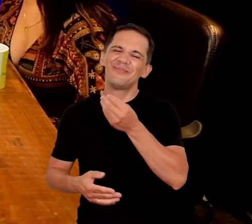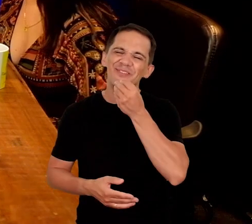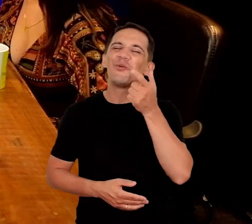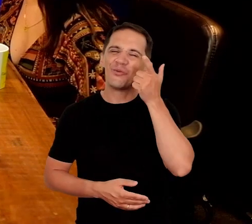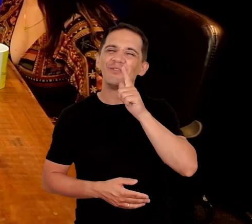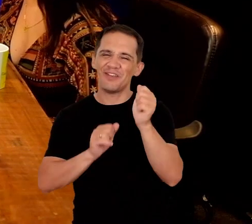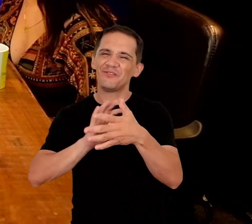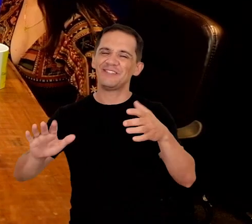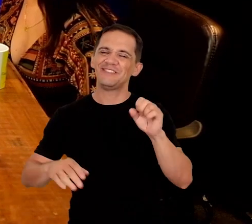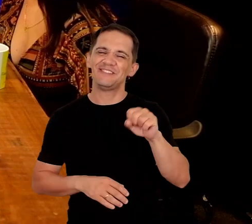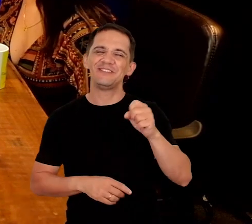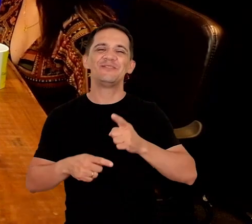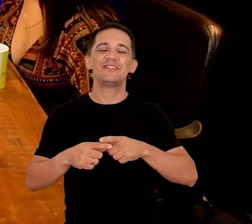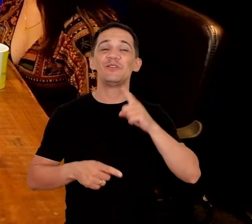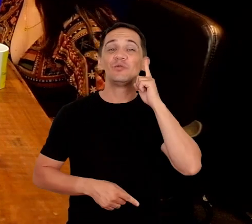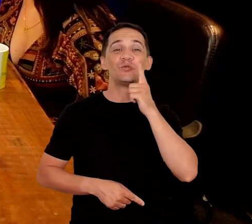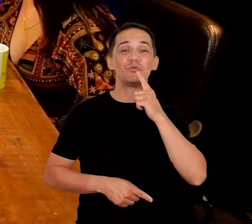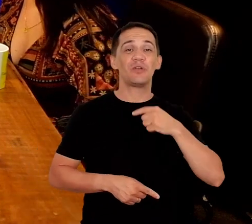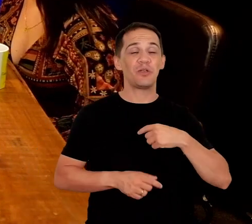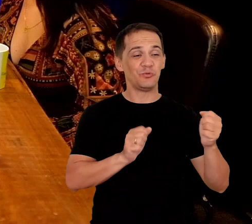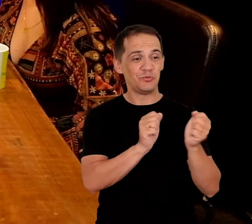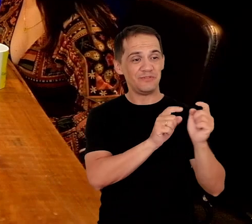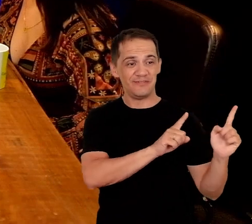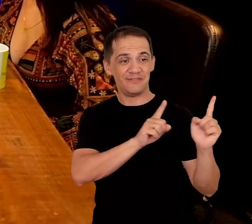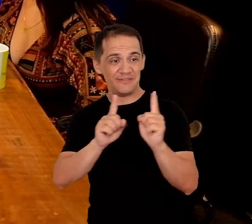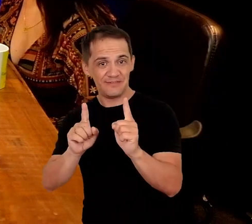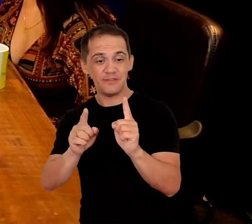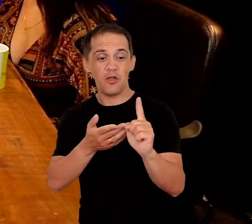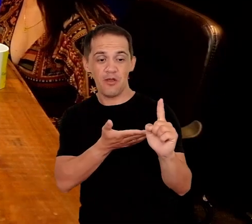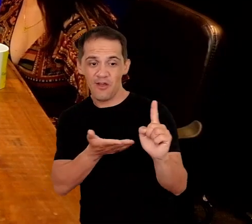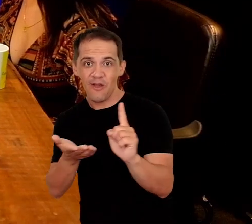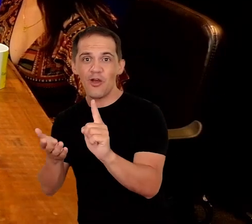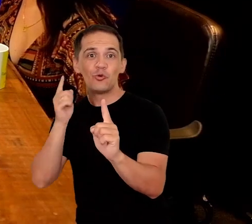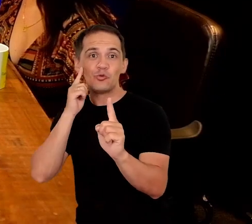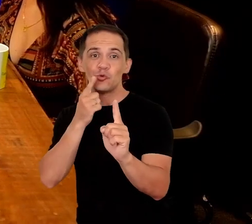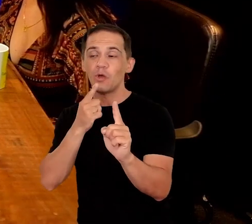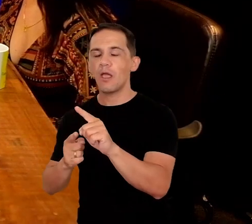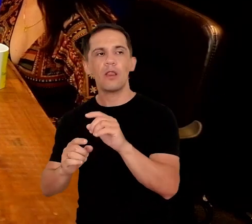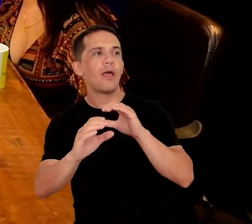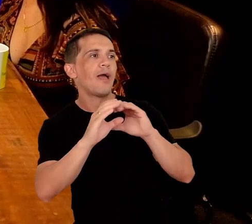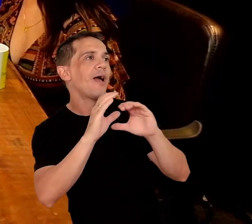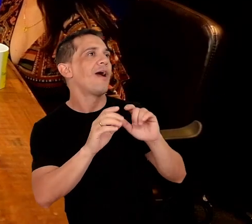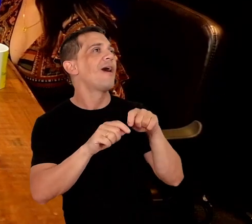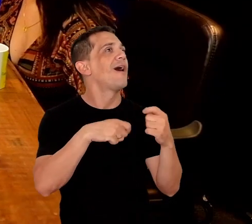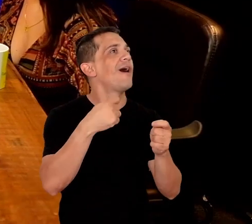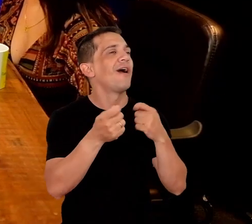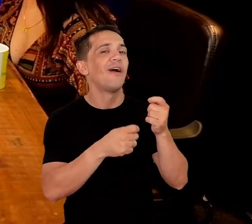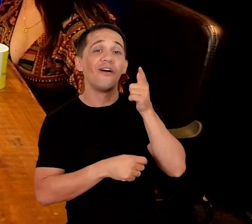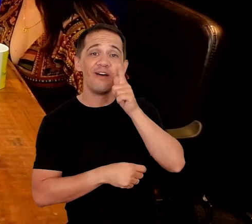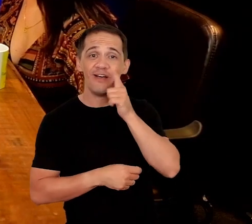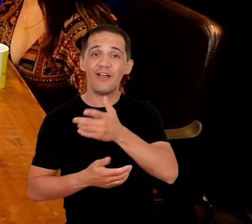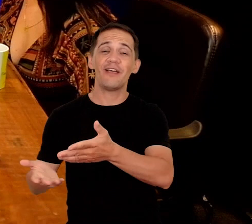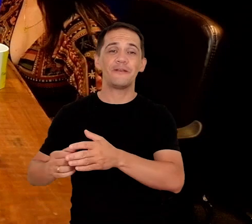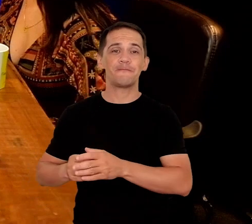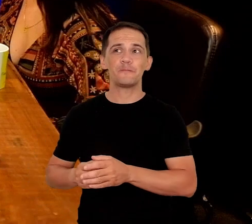conversam com os surdos. Eu levo os surdos para a escola, para conversar, olha, uma bagunça. Que legal. Mas eles entenderem o que é acessibilidade.